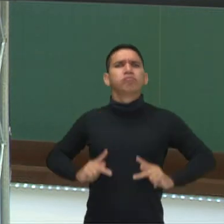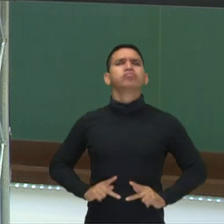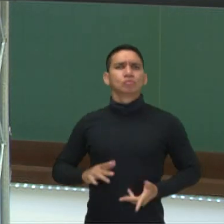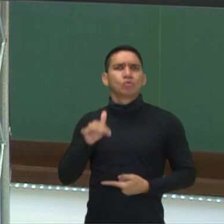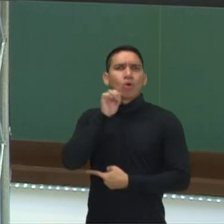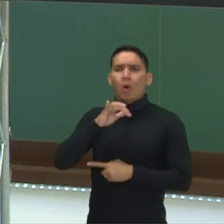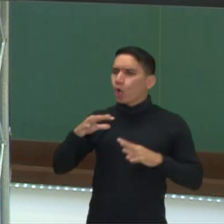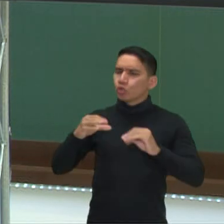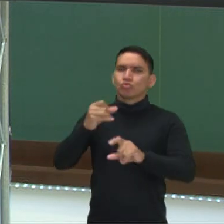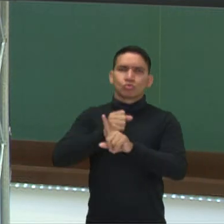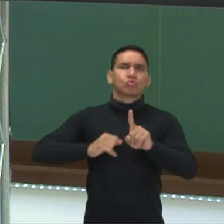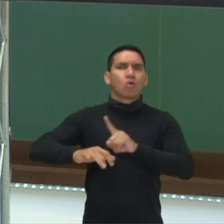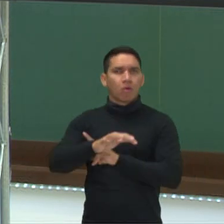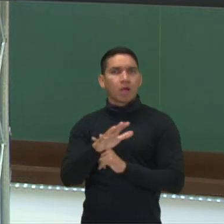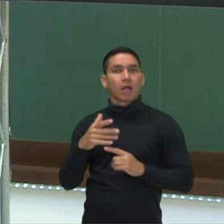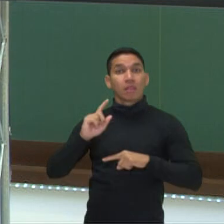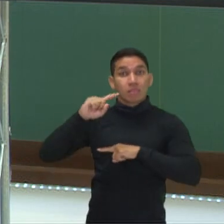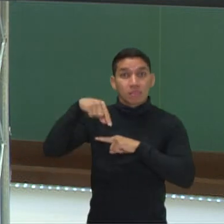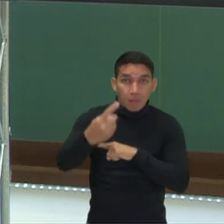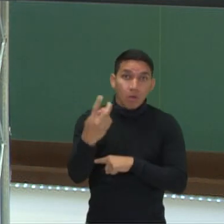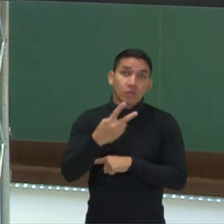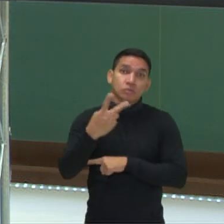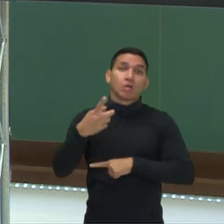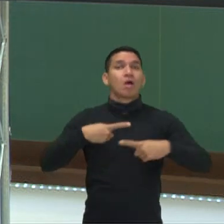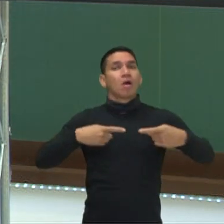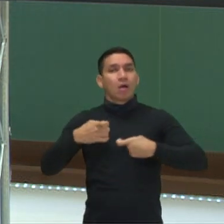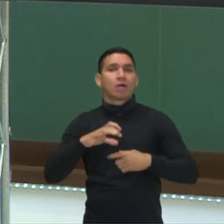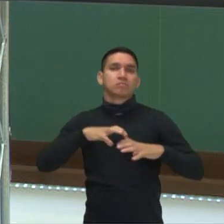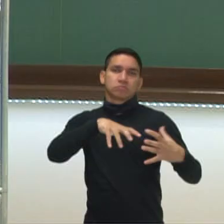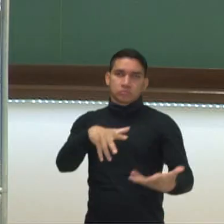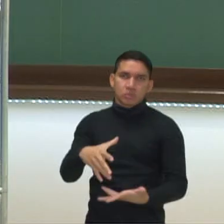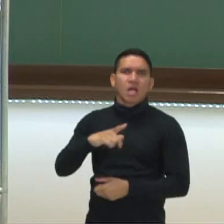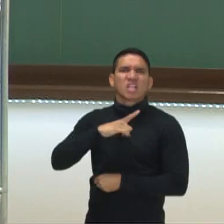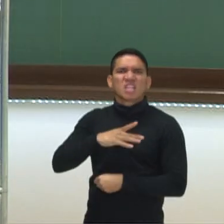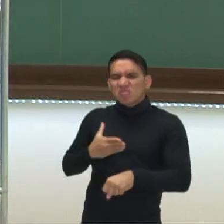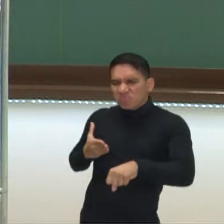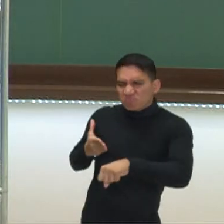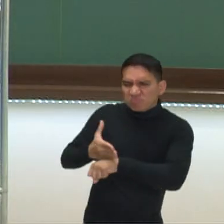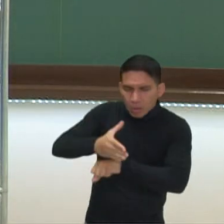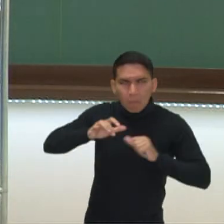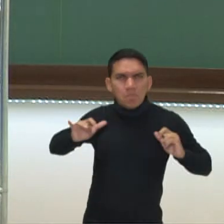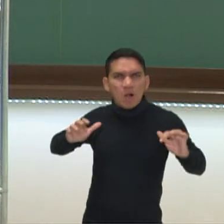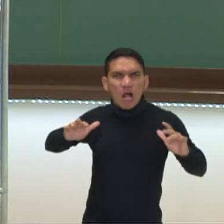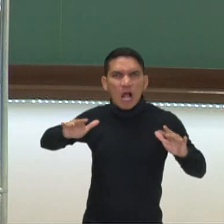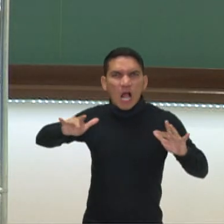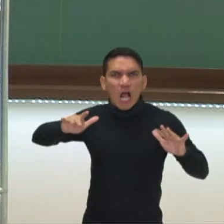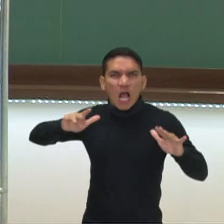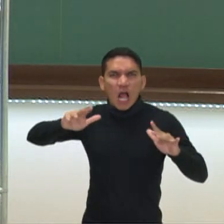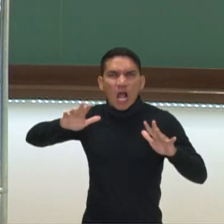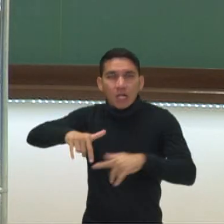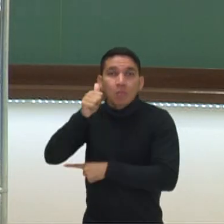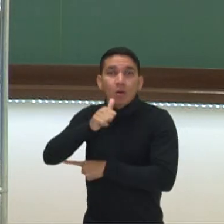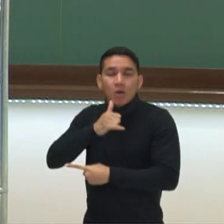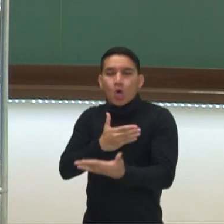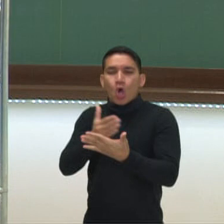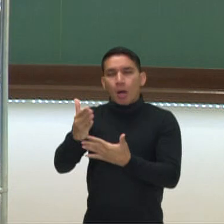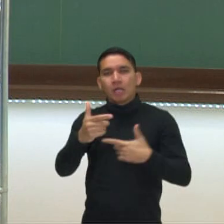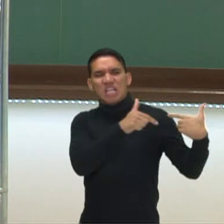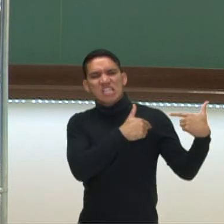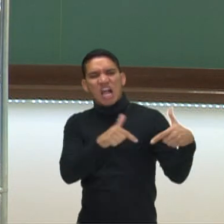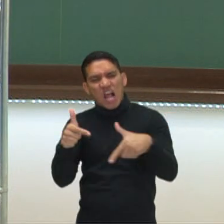toda a sociedade depois da Segunda Guerra Mundial. Houve uma entrada maciça de mulheres no mercado de